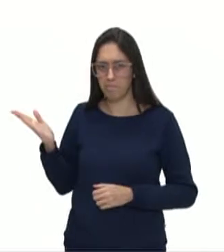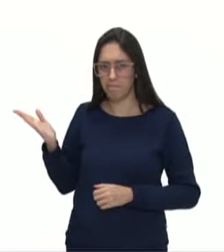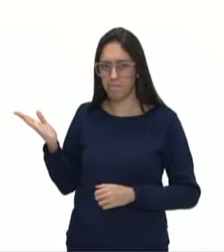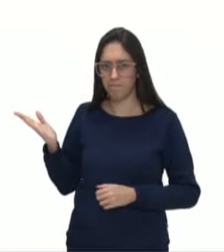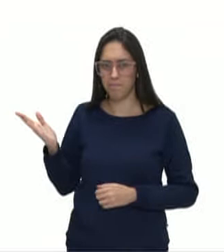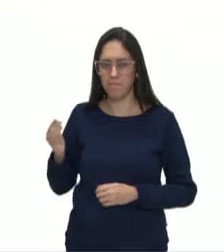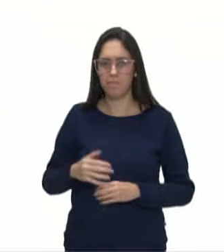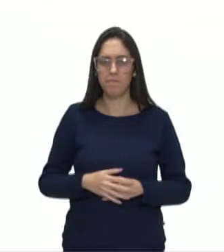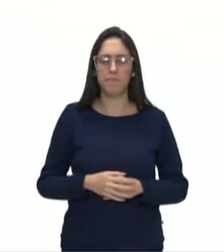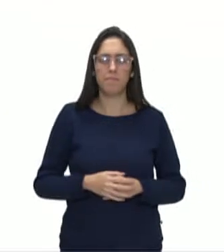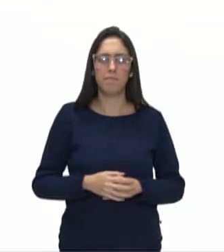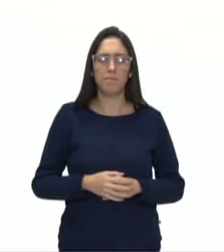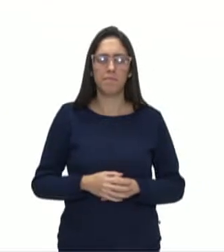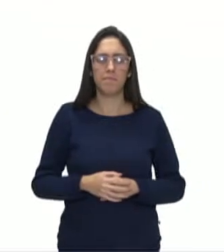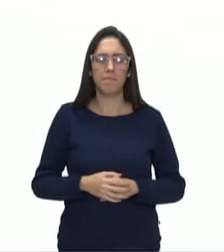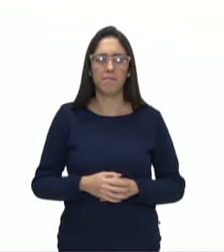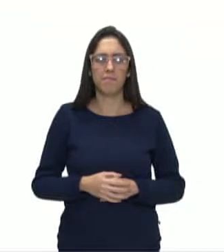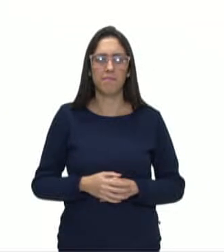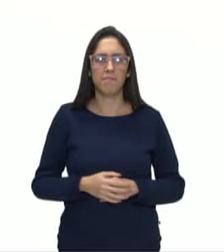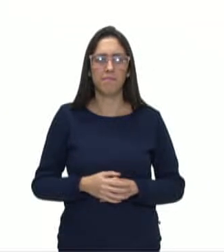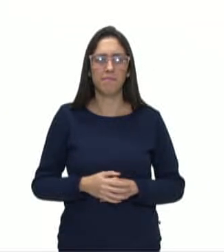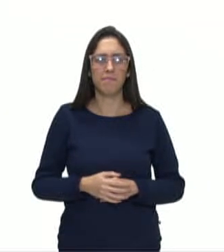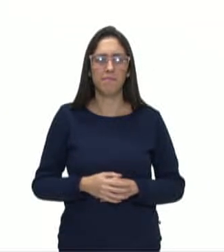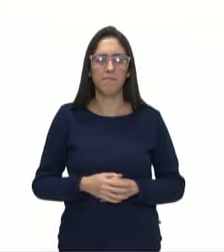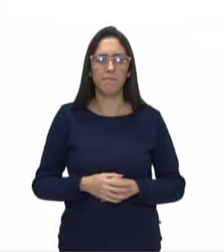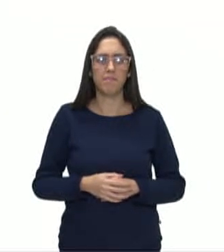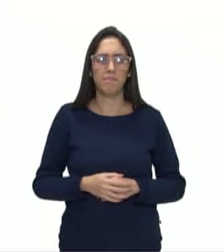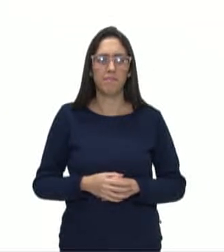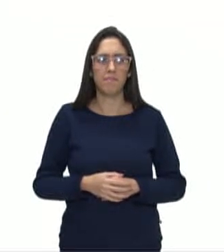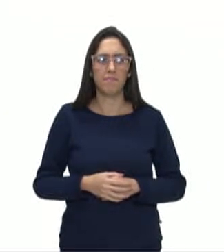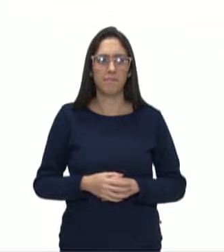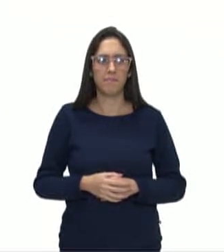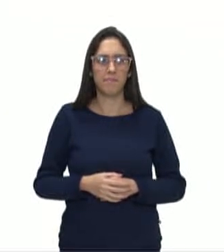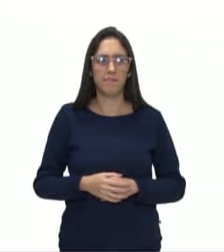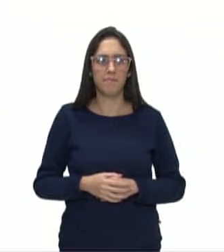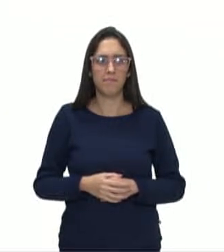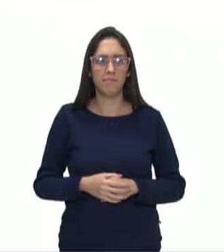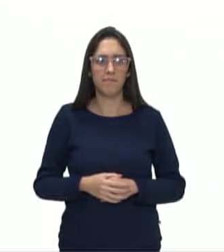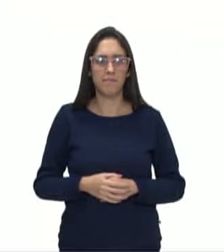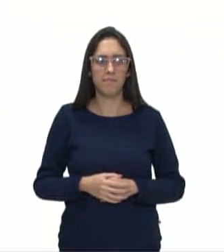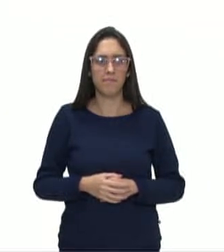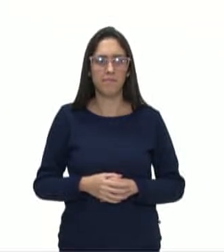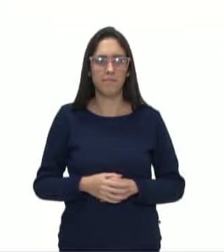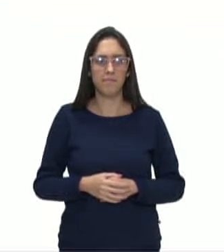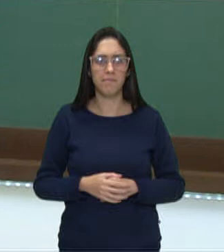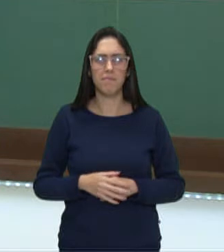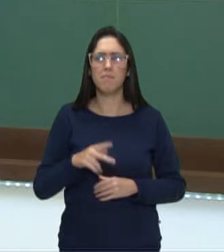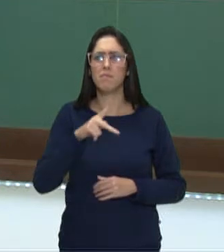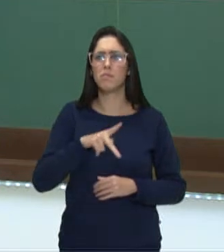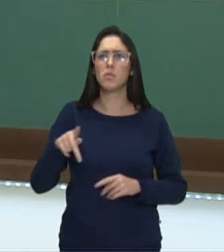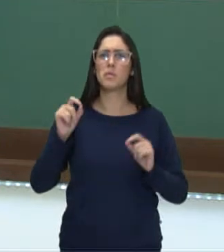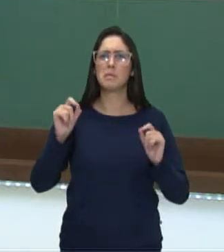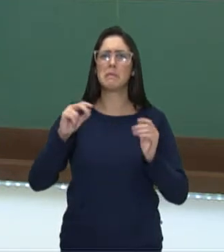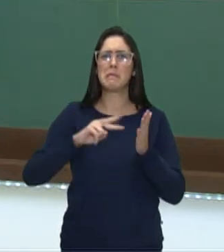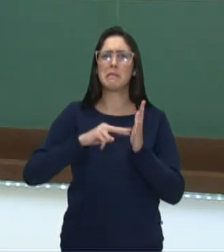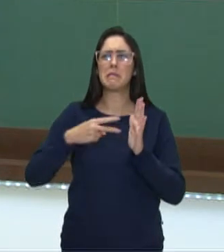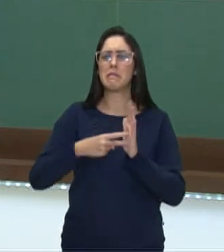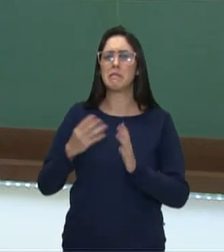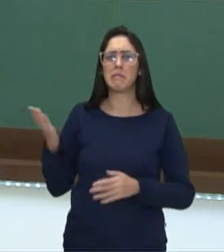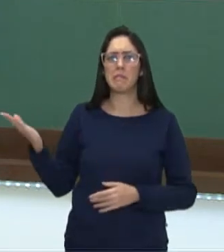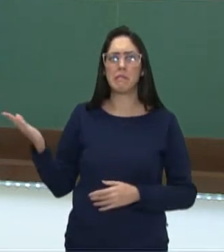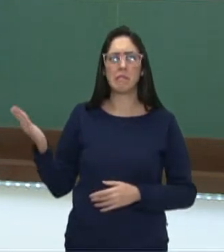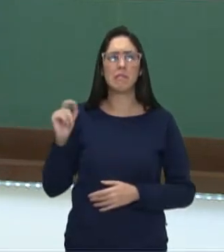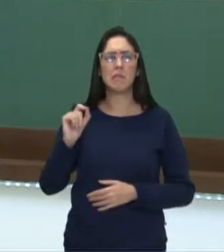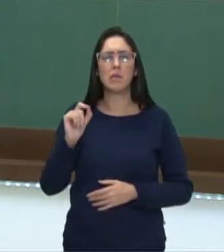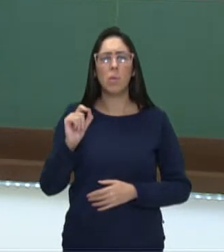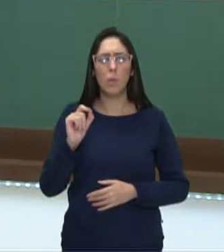dos conceros de la ciberadicción a la vibración fantasma. Professor, o que significa